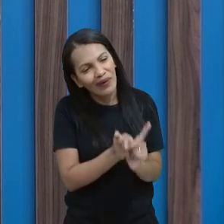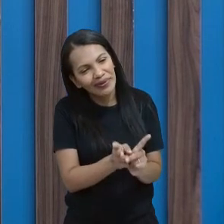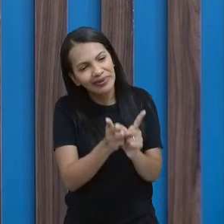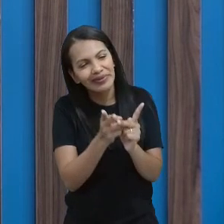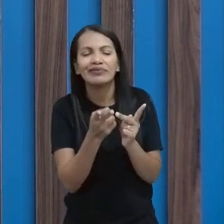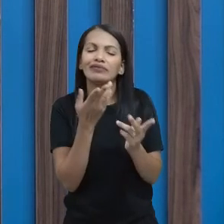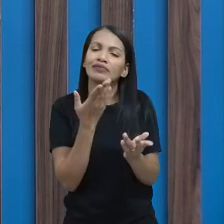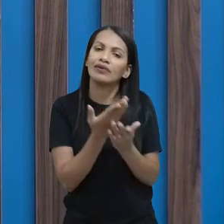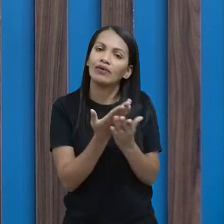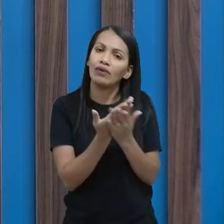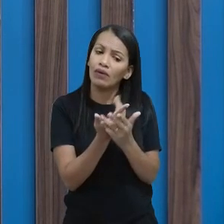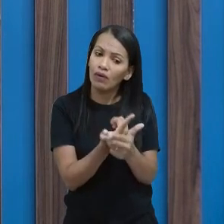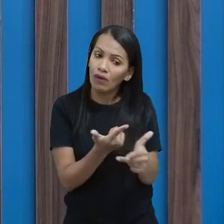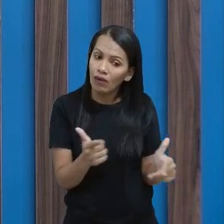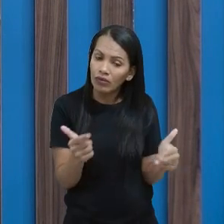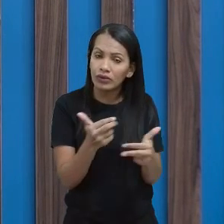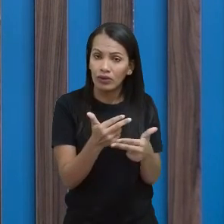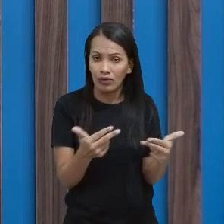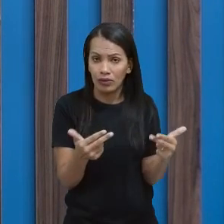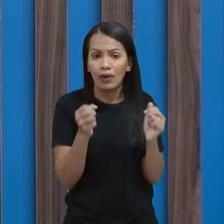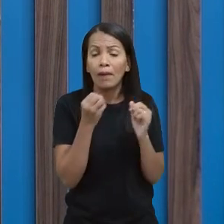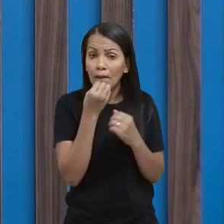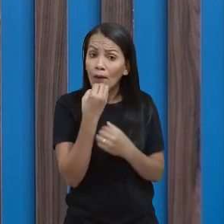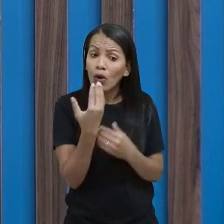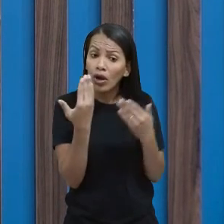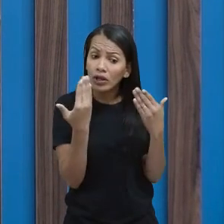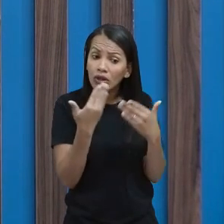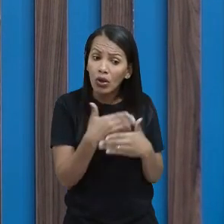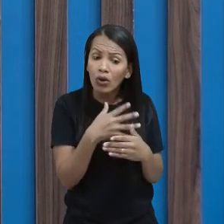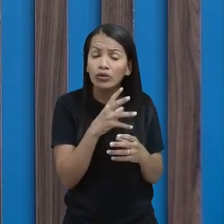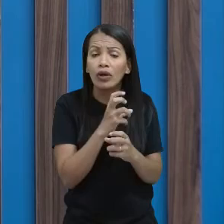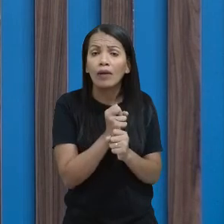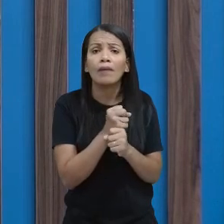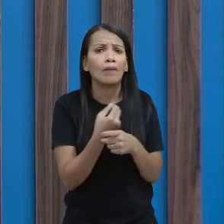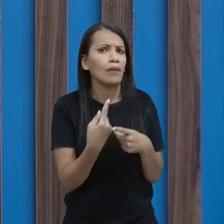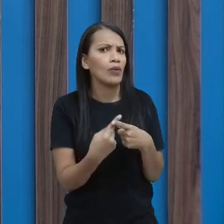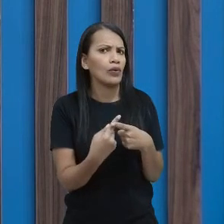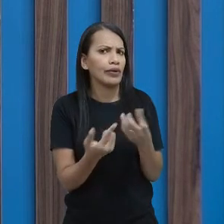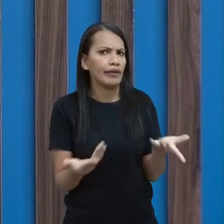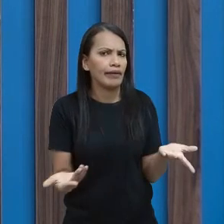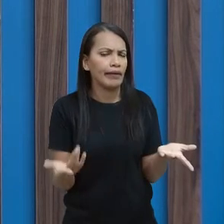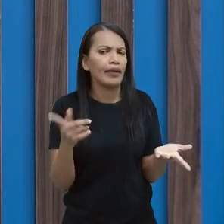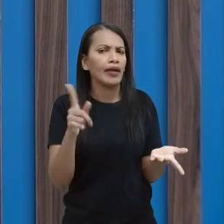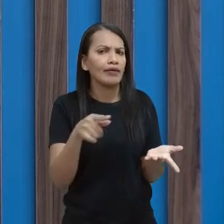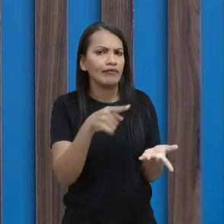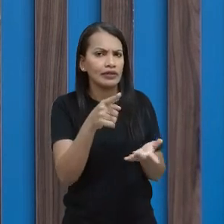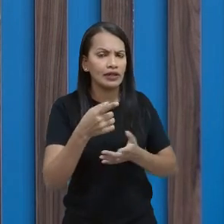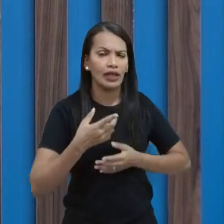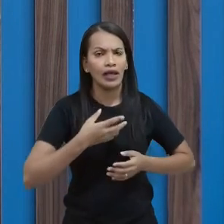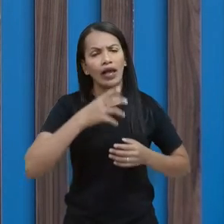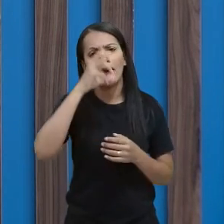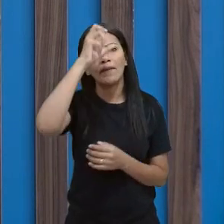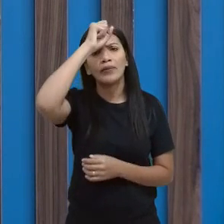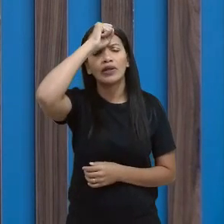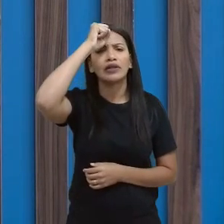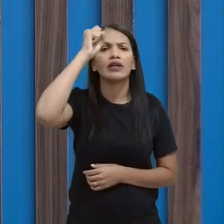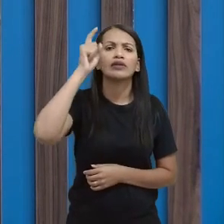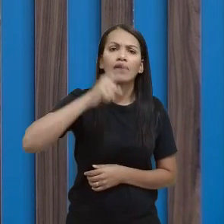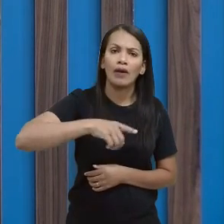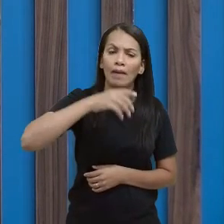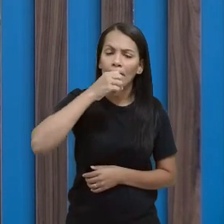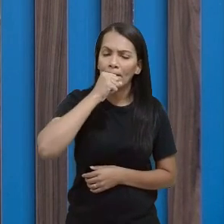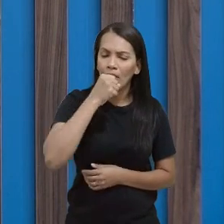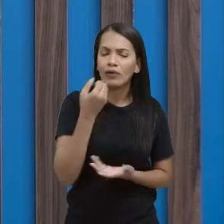estudando. Outra coisa, procure tirar uma boa nota. Por que tirar uma boa nota? Você aprendendo, a boa nota vai ser uma